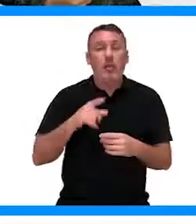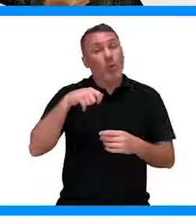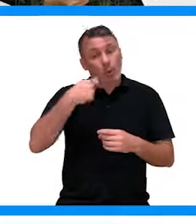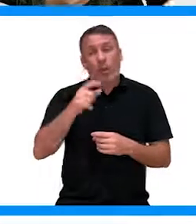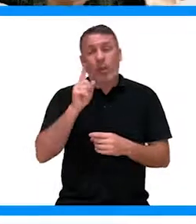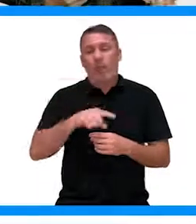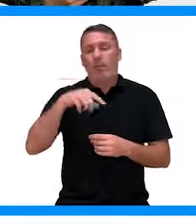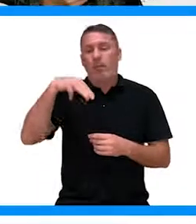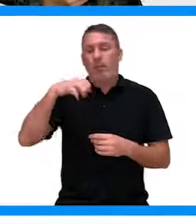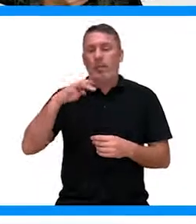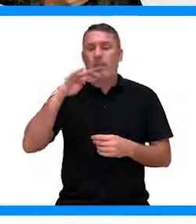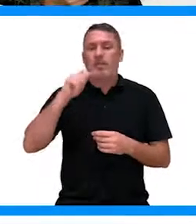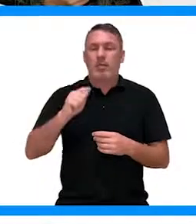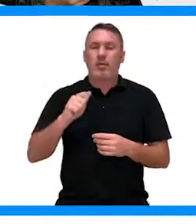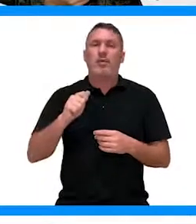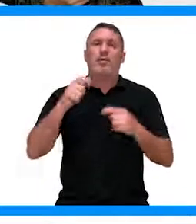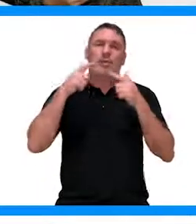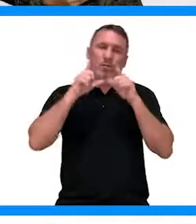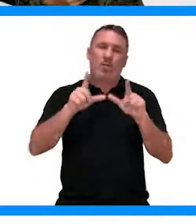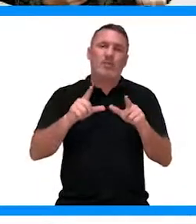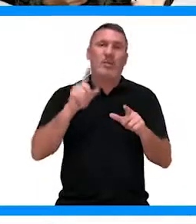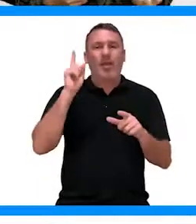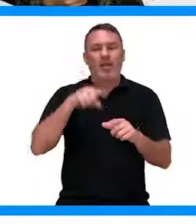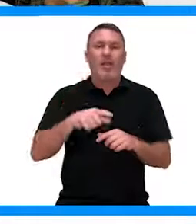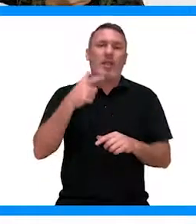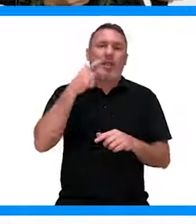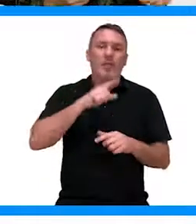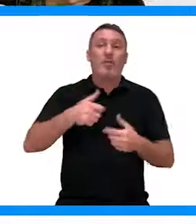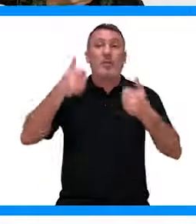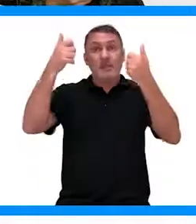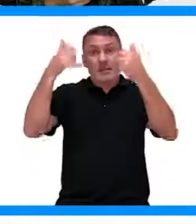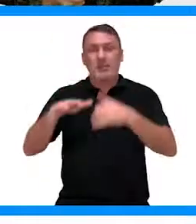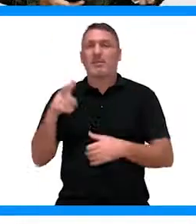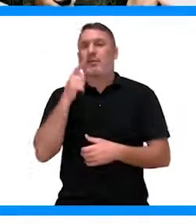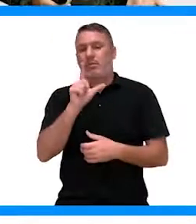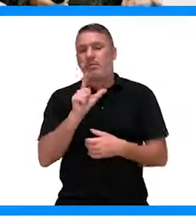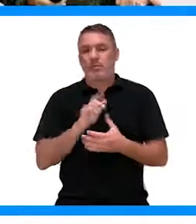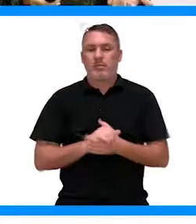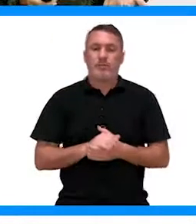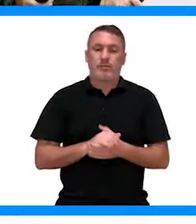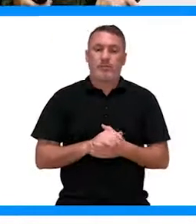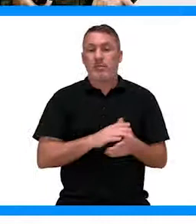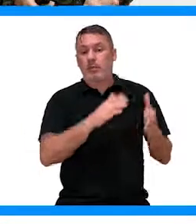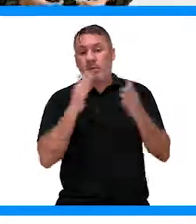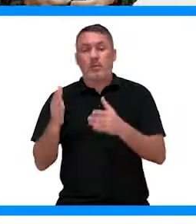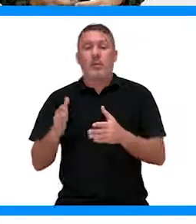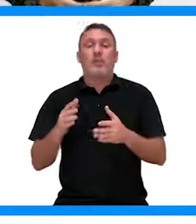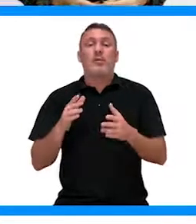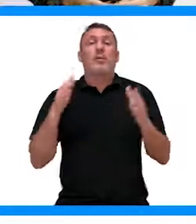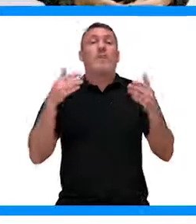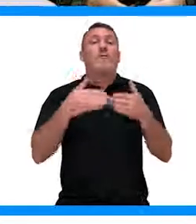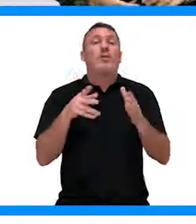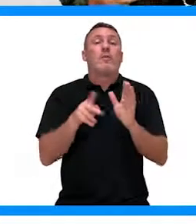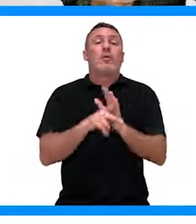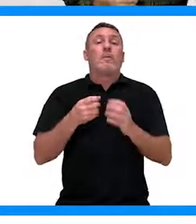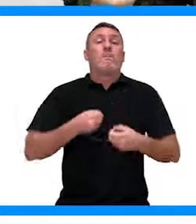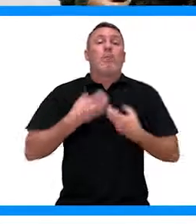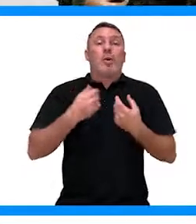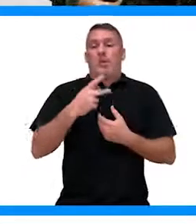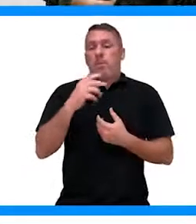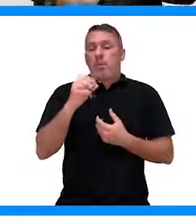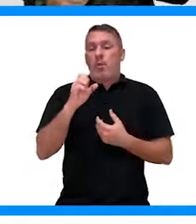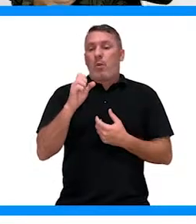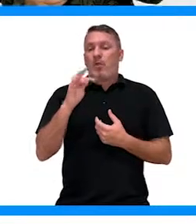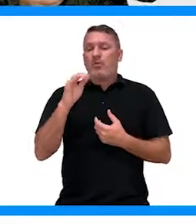textual, isso é a metalinguagem, a língua falando ou explicando a própria língua. A função